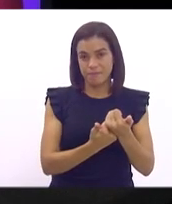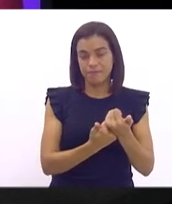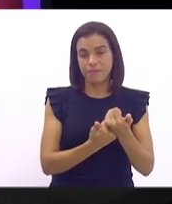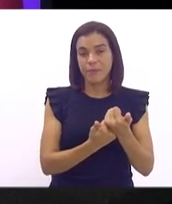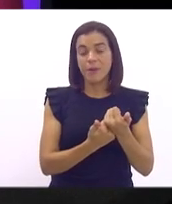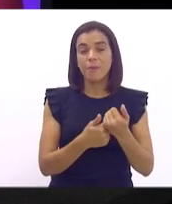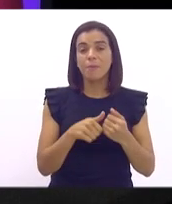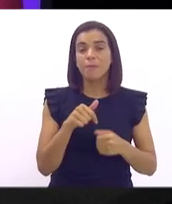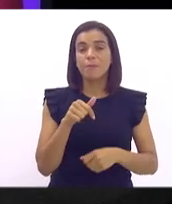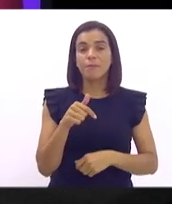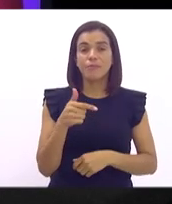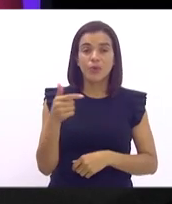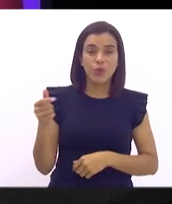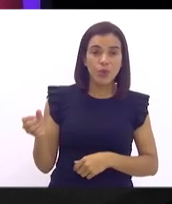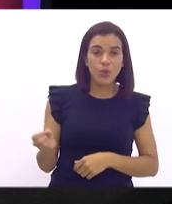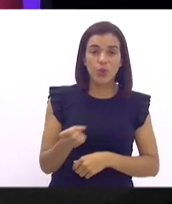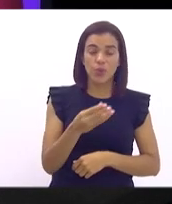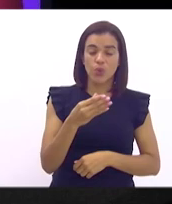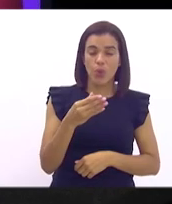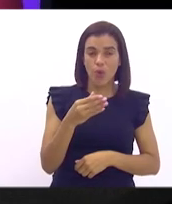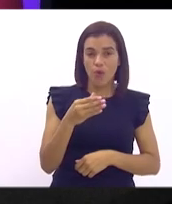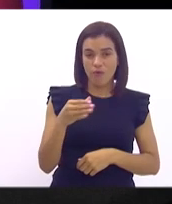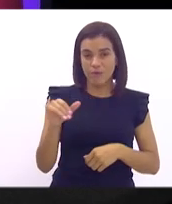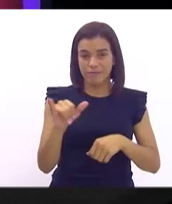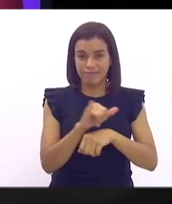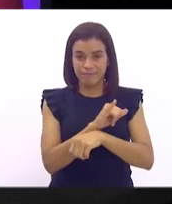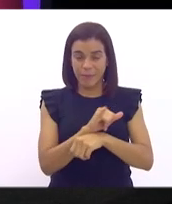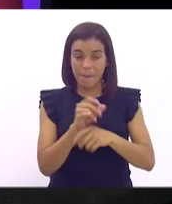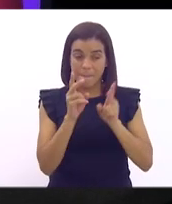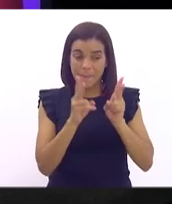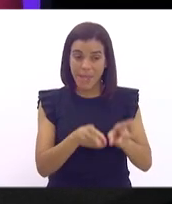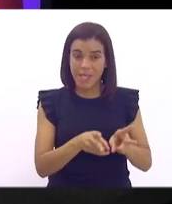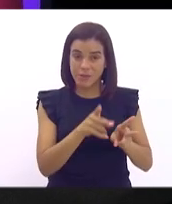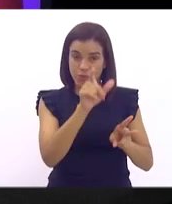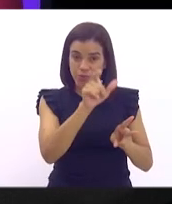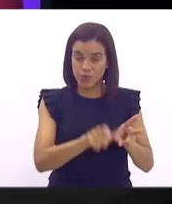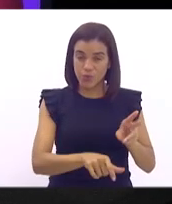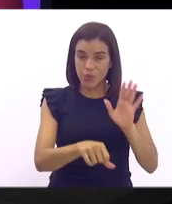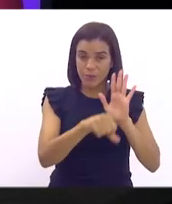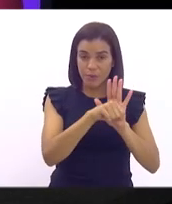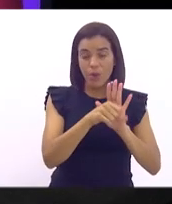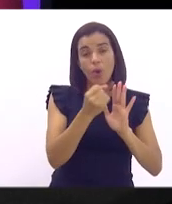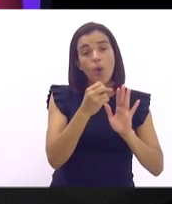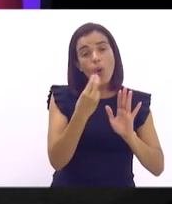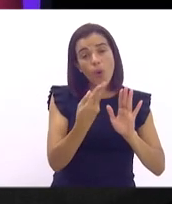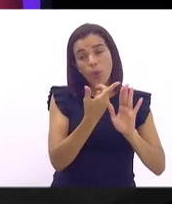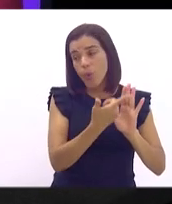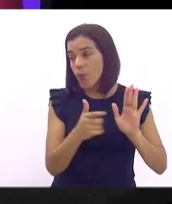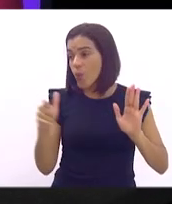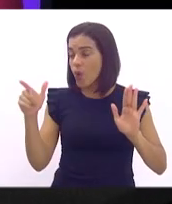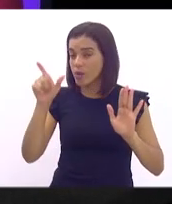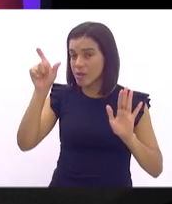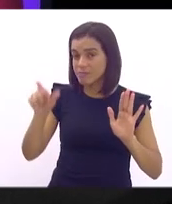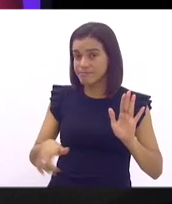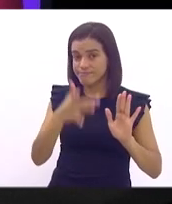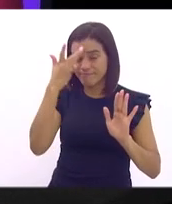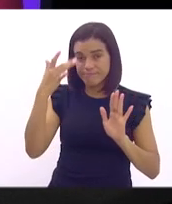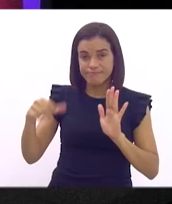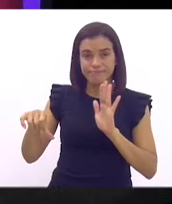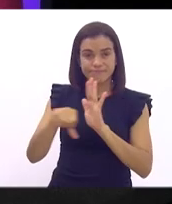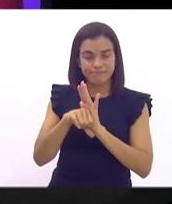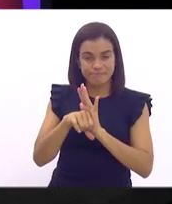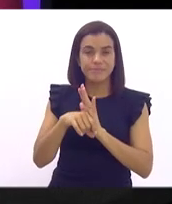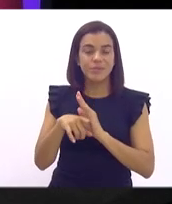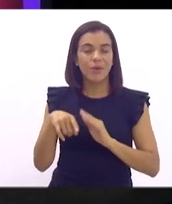se enrede em nova dinâmica, seja com o mesmo autor, seja com outro autor de violência. Né? Então, a